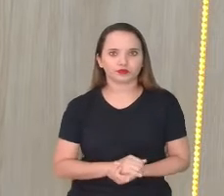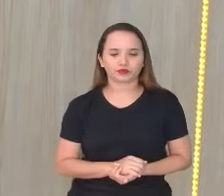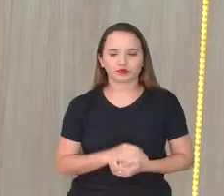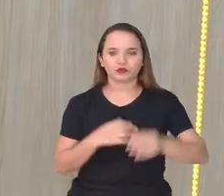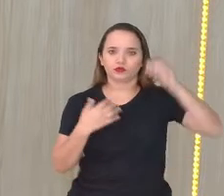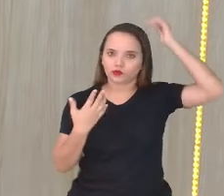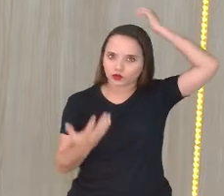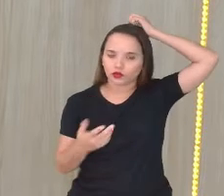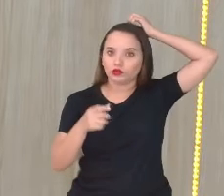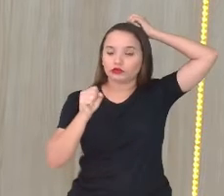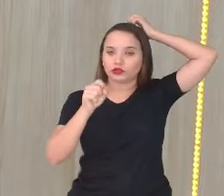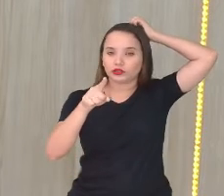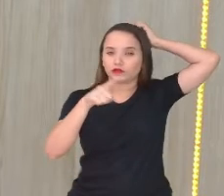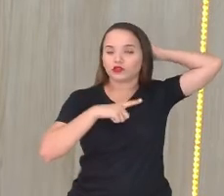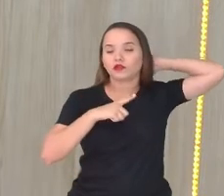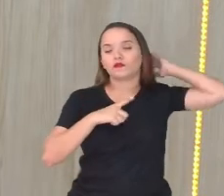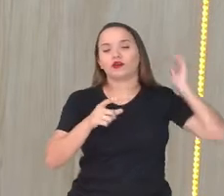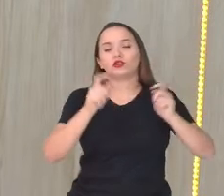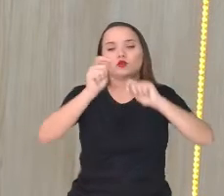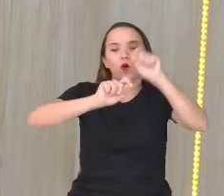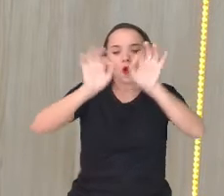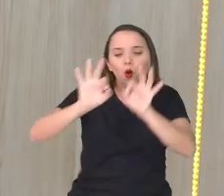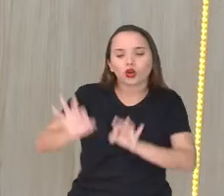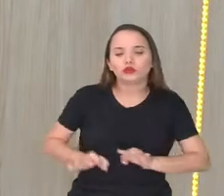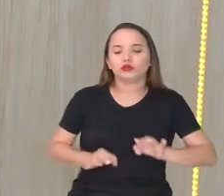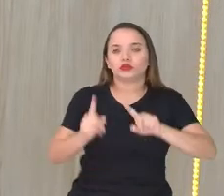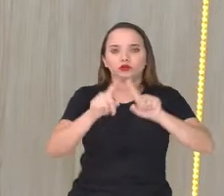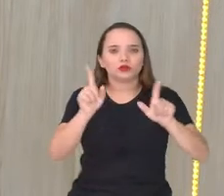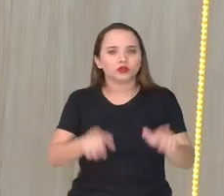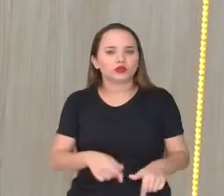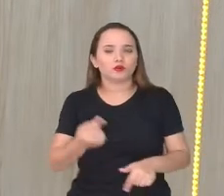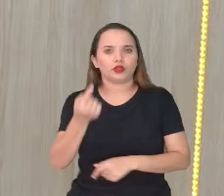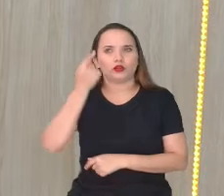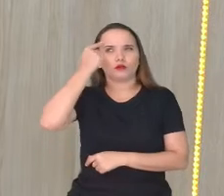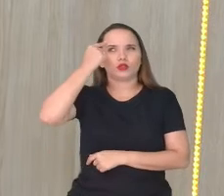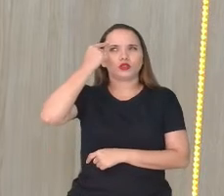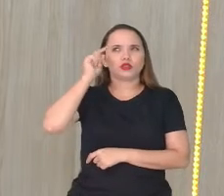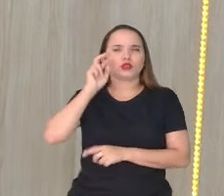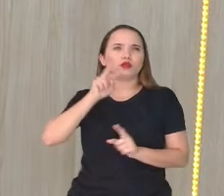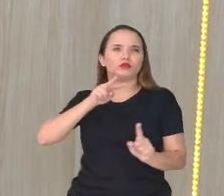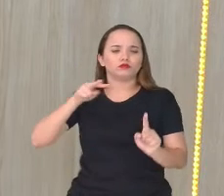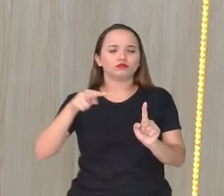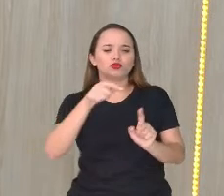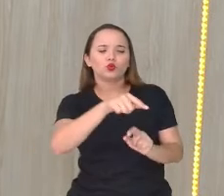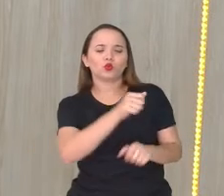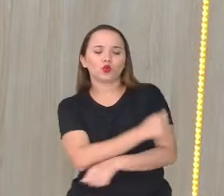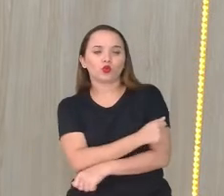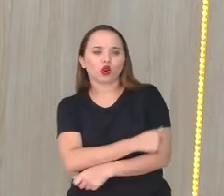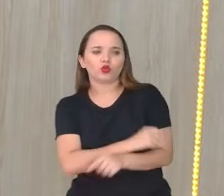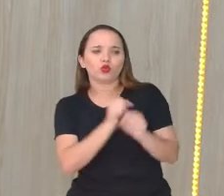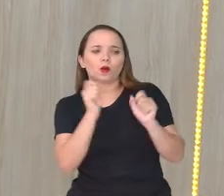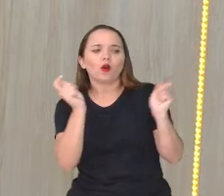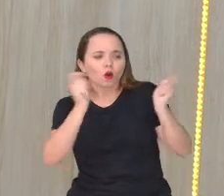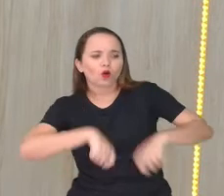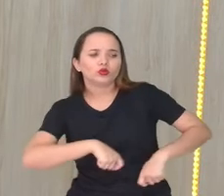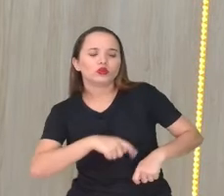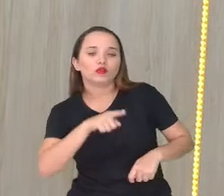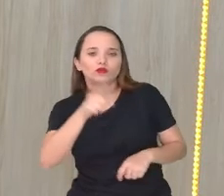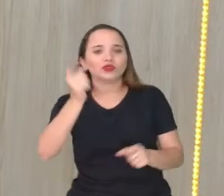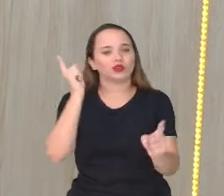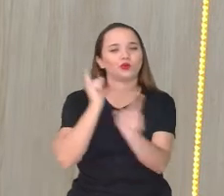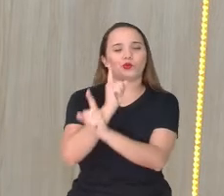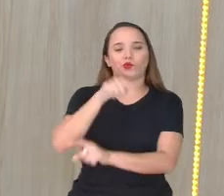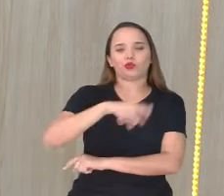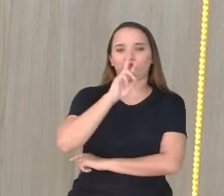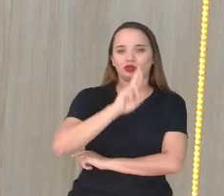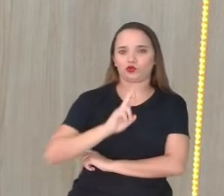faz esse planejamento pensando nele, no que ele pode te dar de retorno, você vai encontrar essa resposta, porque você